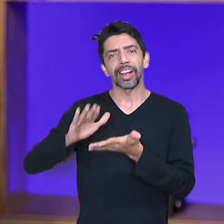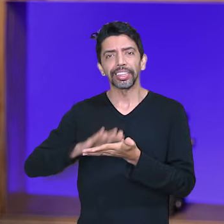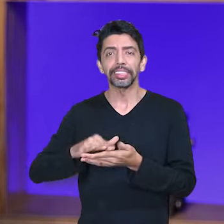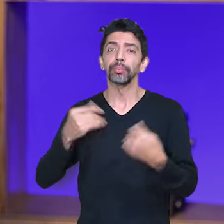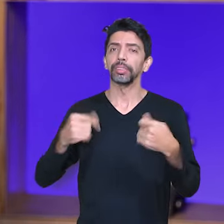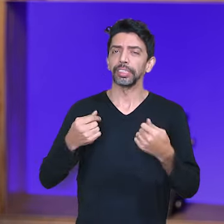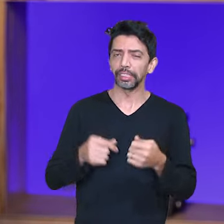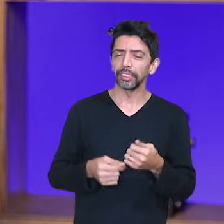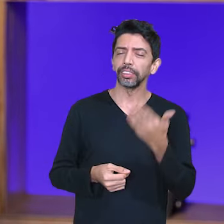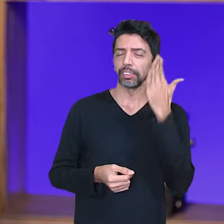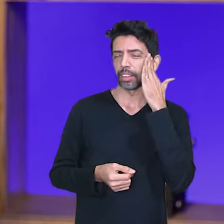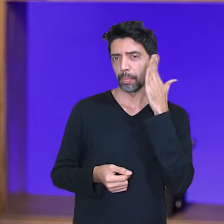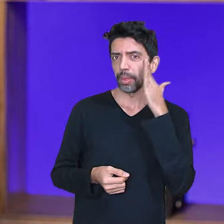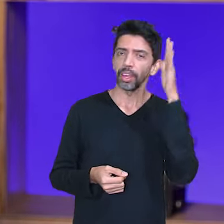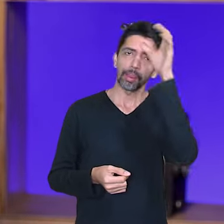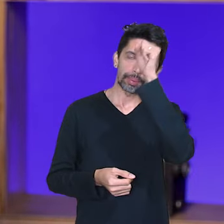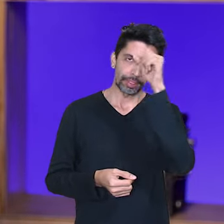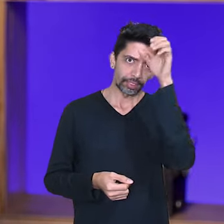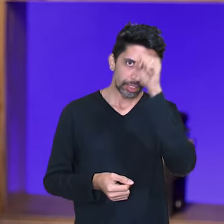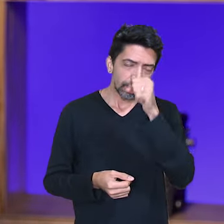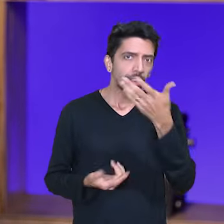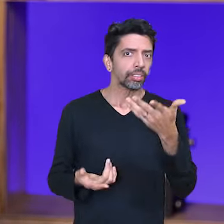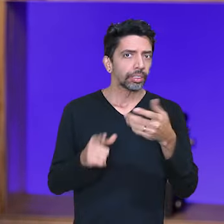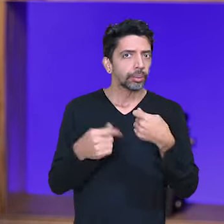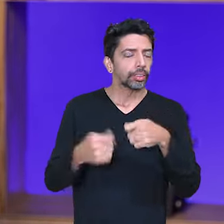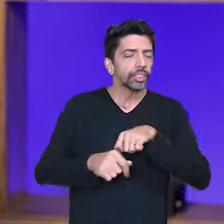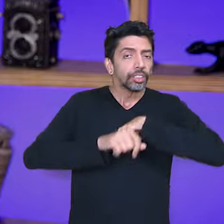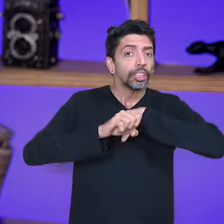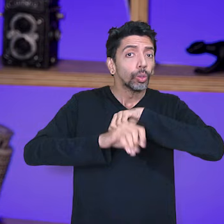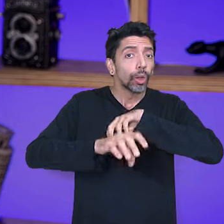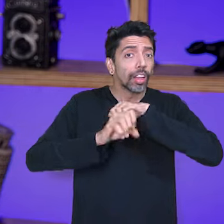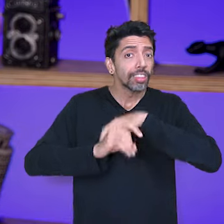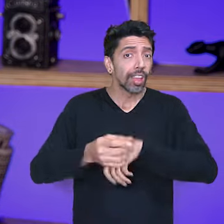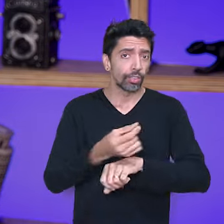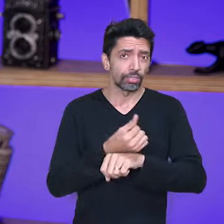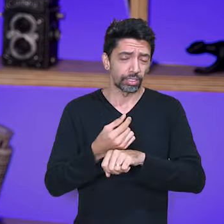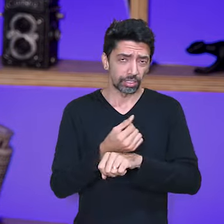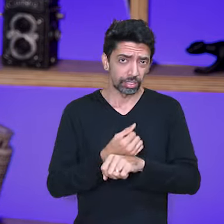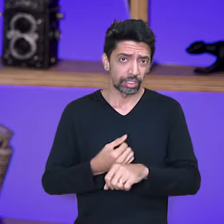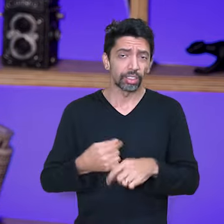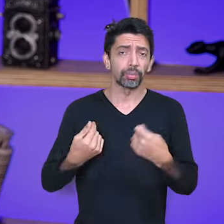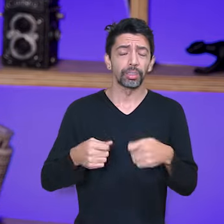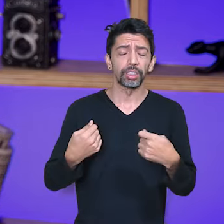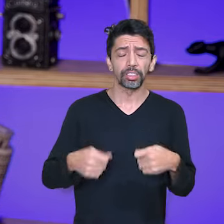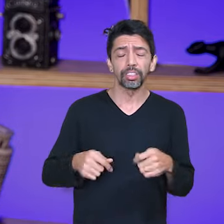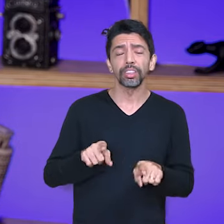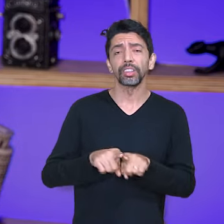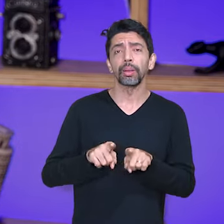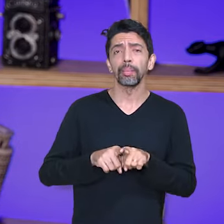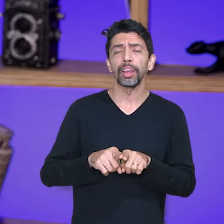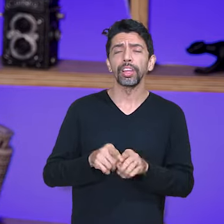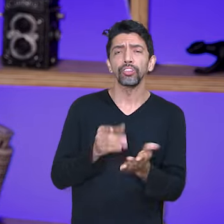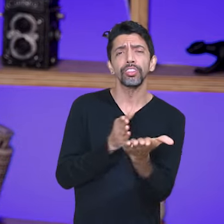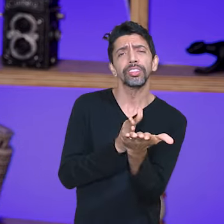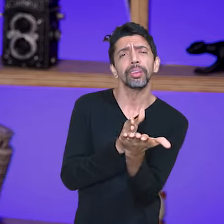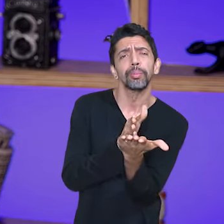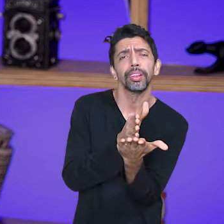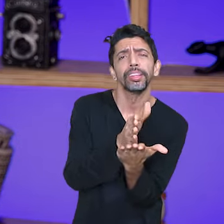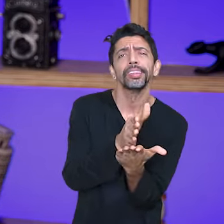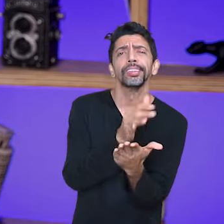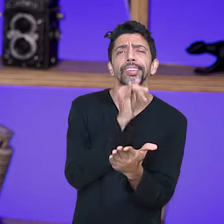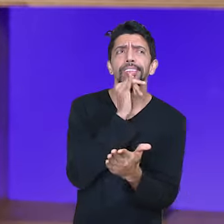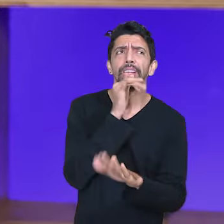realmente estar educado financeiramente, porque você vai ter que fazer escolhas, vai ter que ter muitas renúncias, deixar desejos